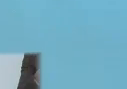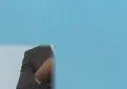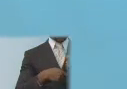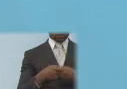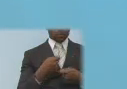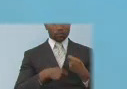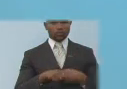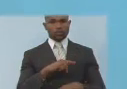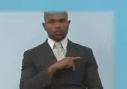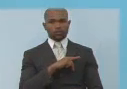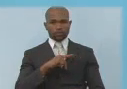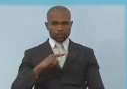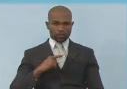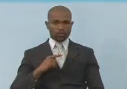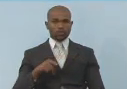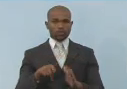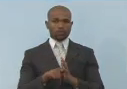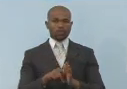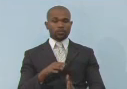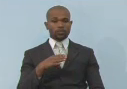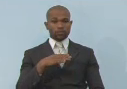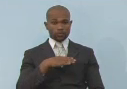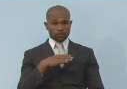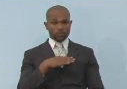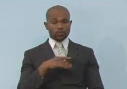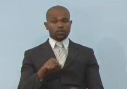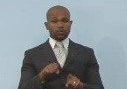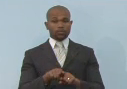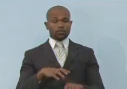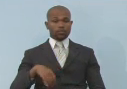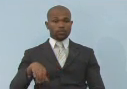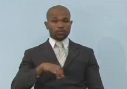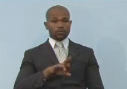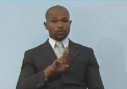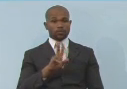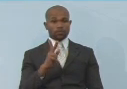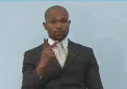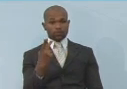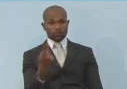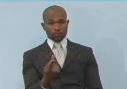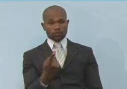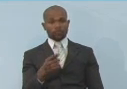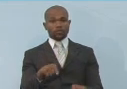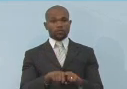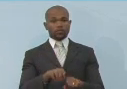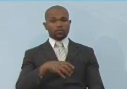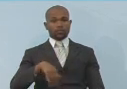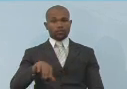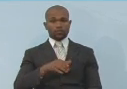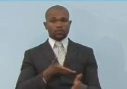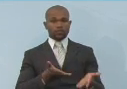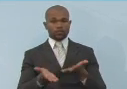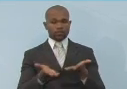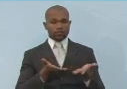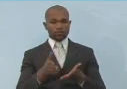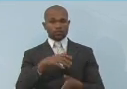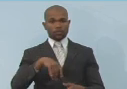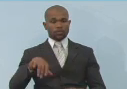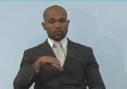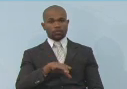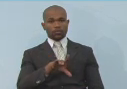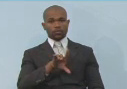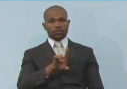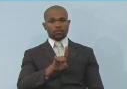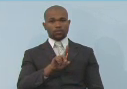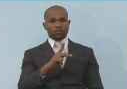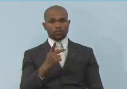Administração Pública Municipal, o Departamento de Recursos Humanos, o Departamento de Serviços Gerais, o Departamento de Compras